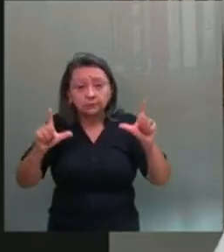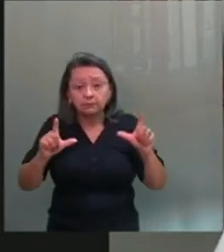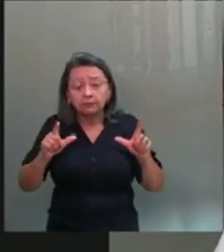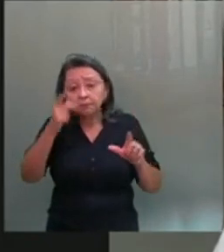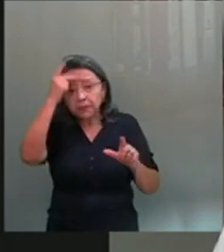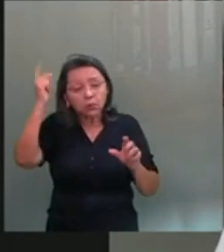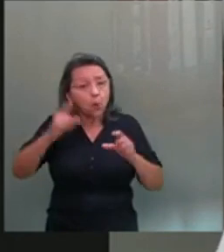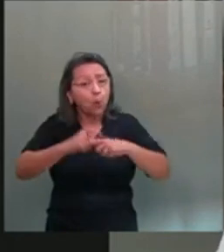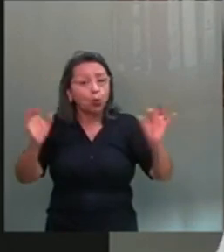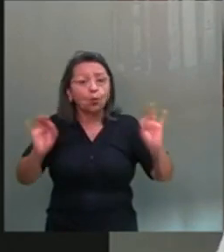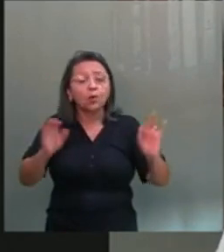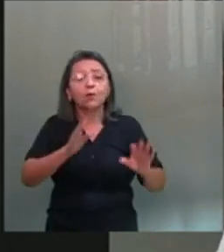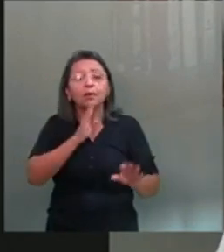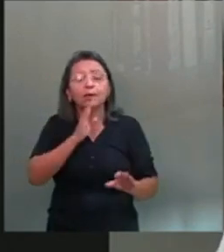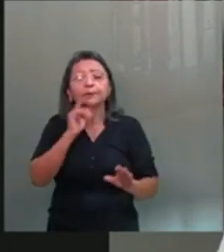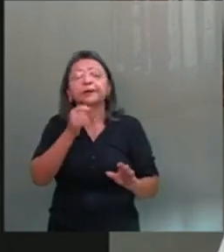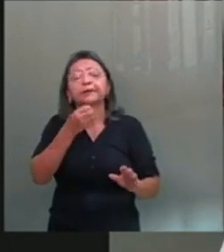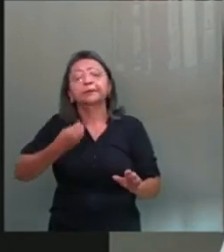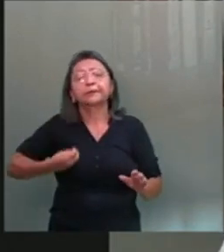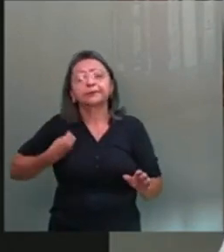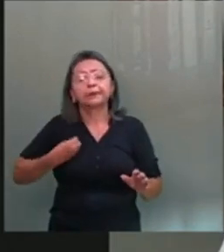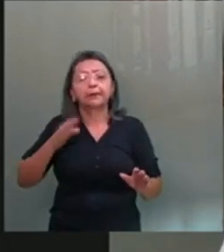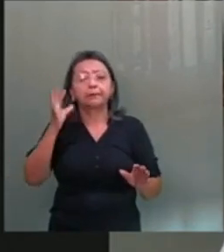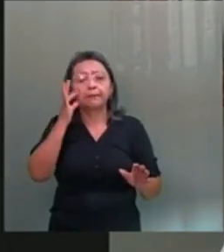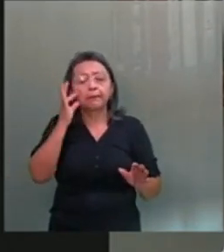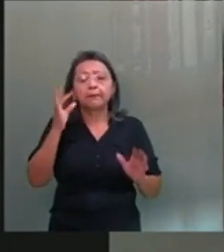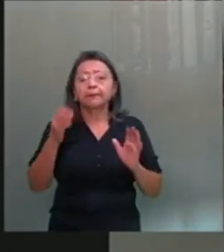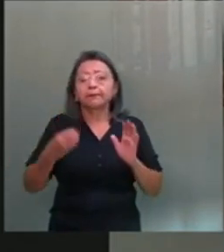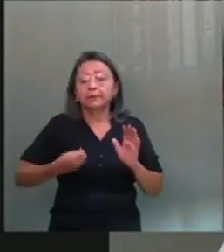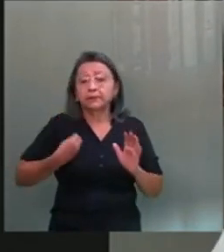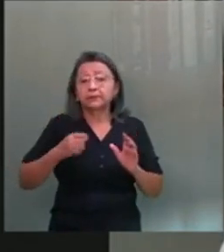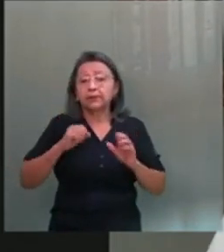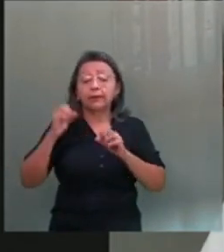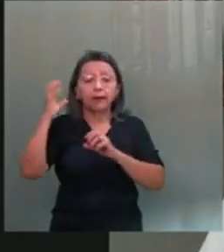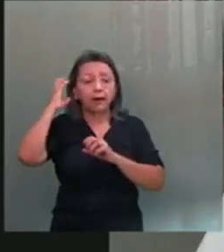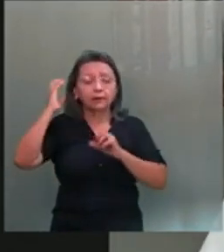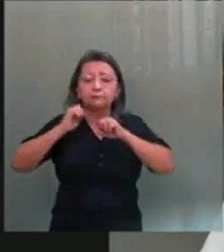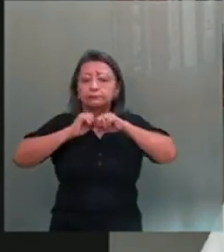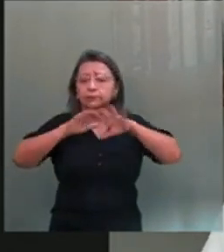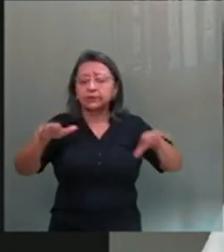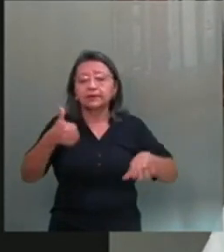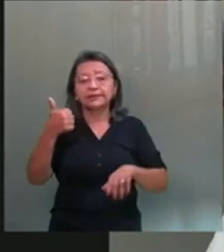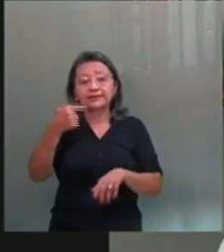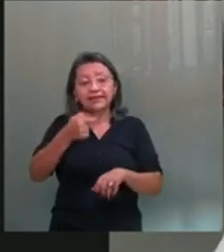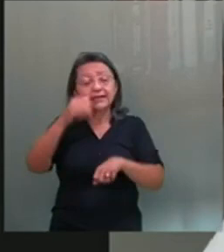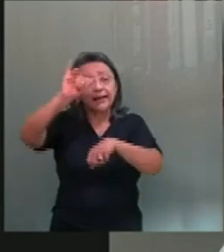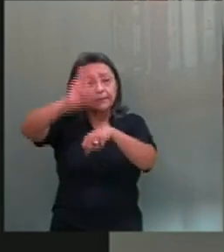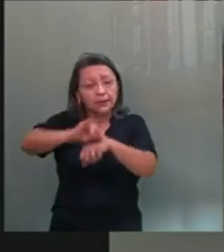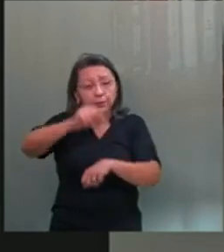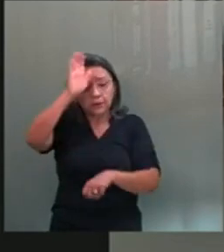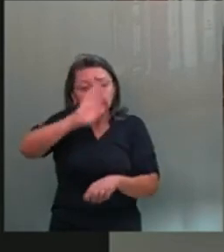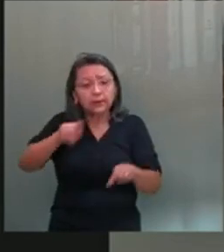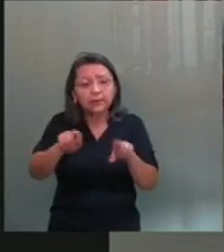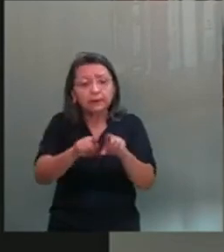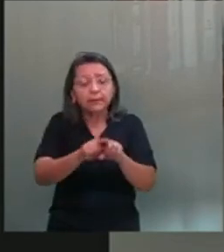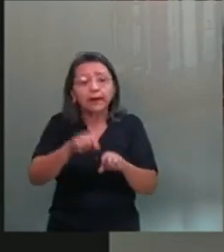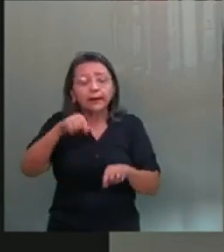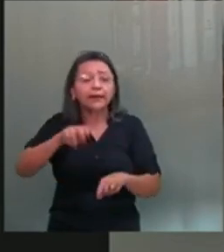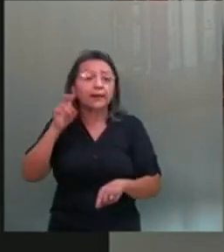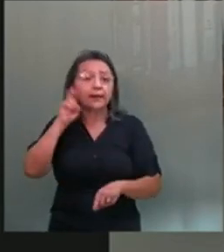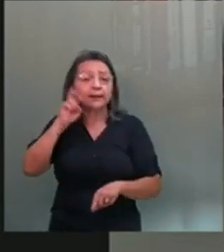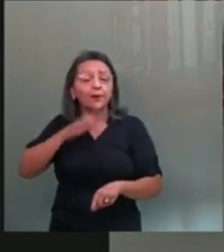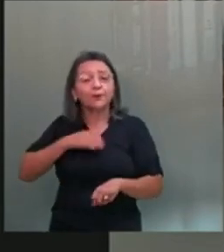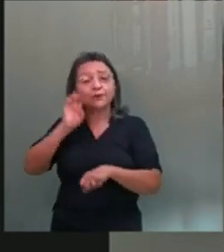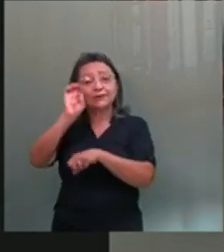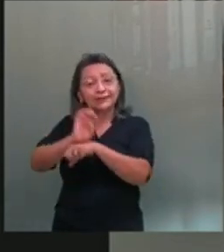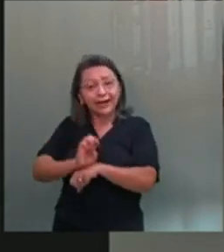conhece, como a presença de radiotransmissores em 16 capitais brasileiras, inclusive Natal, aqui no meu estado,